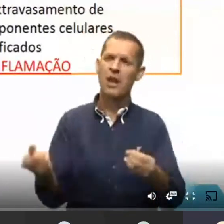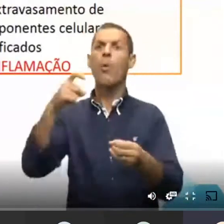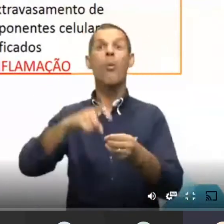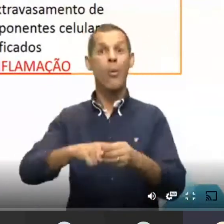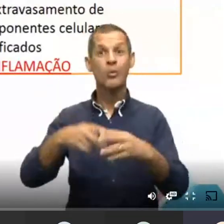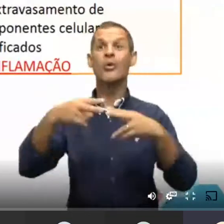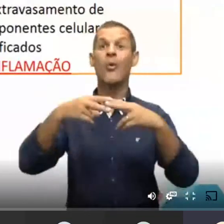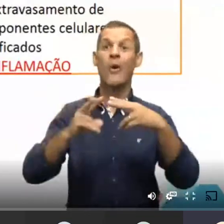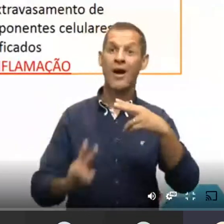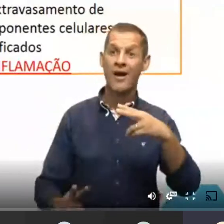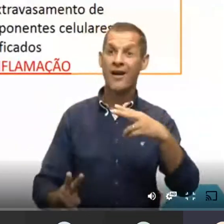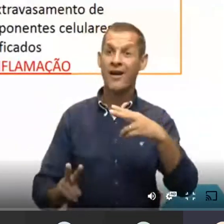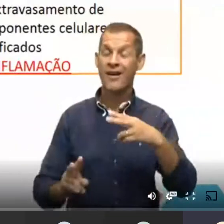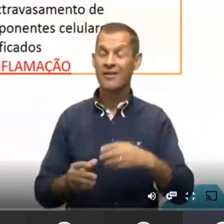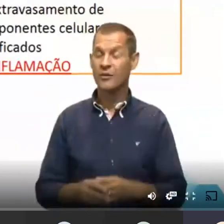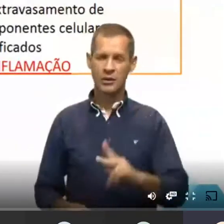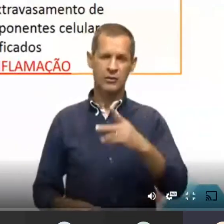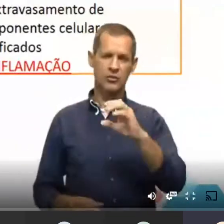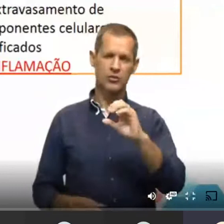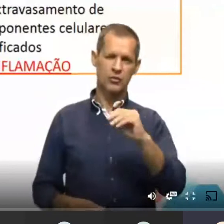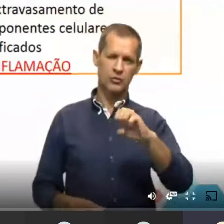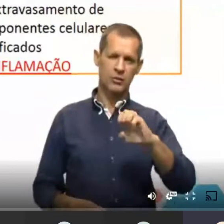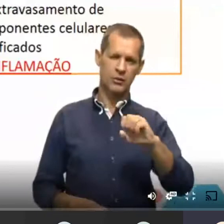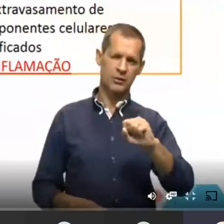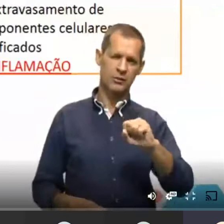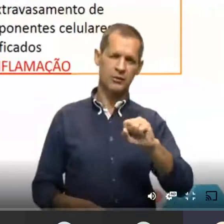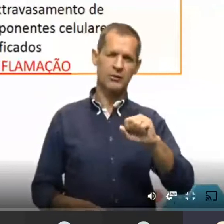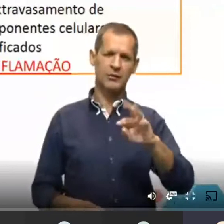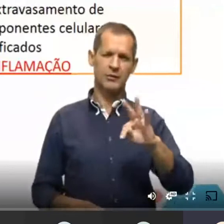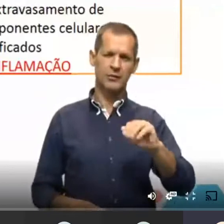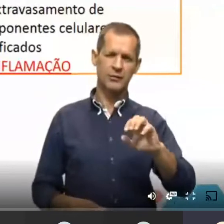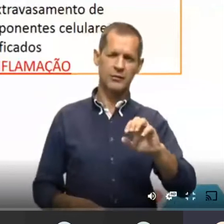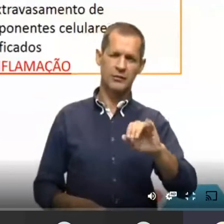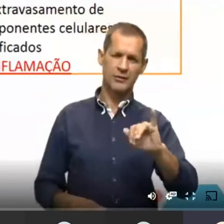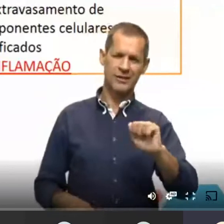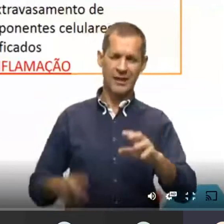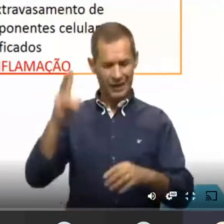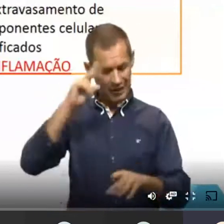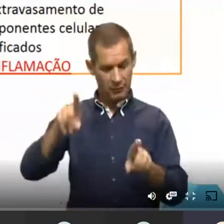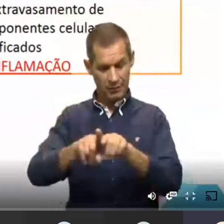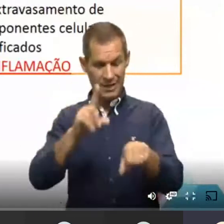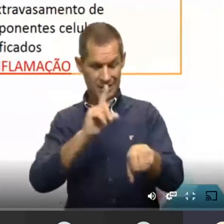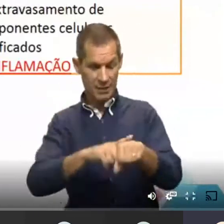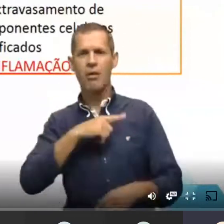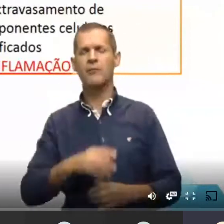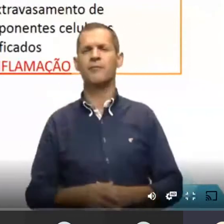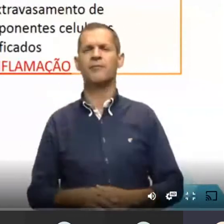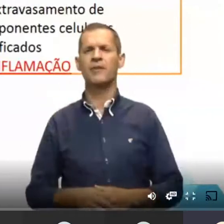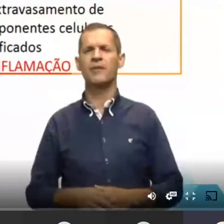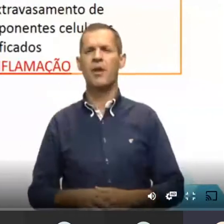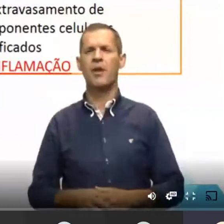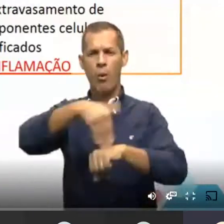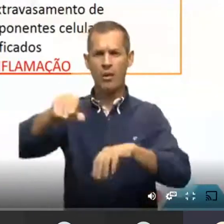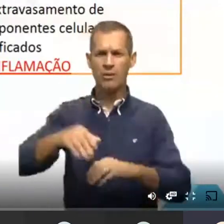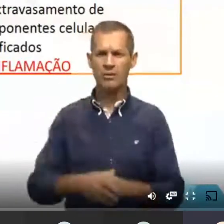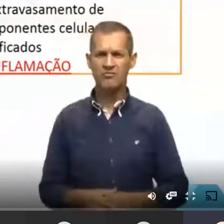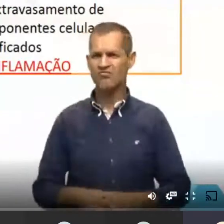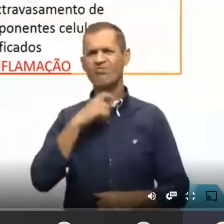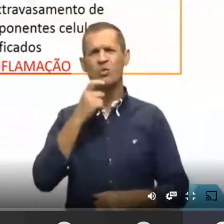voltou ao seu estado de homeostasia. Agora, suponha também que, neste momento, ela sofreu uma